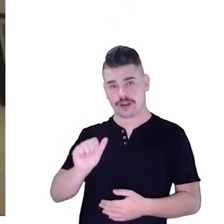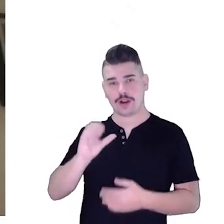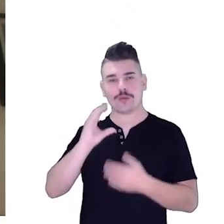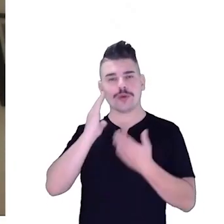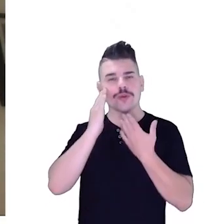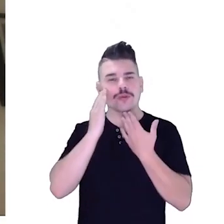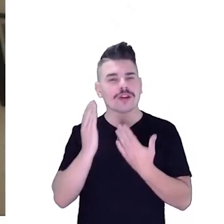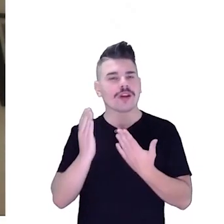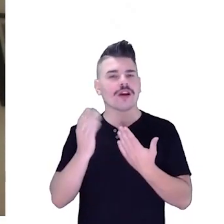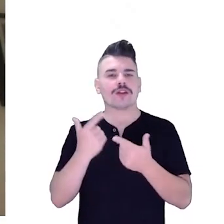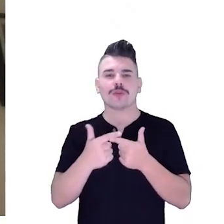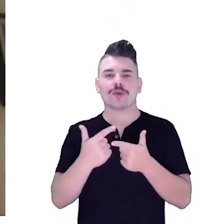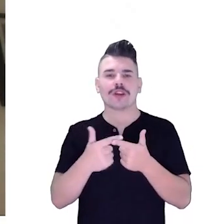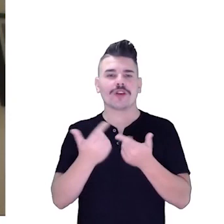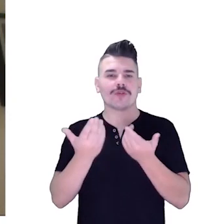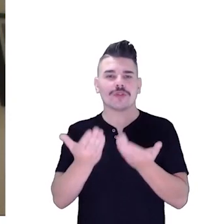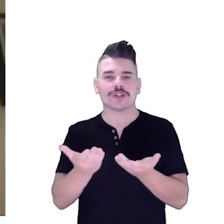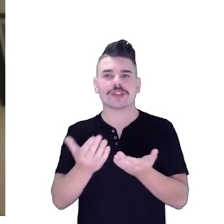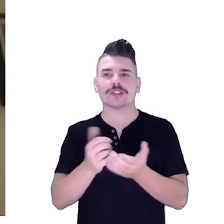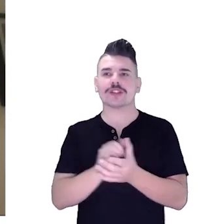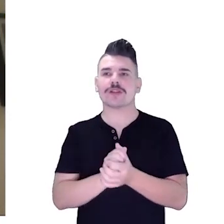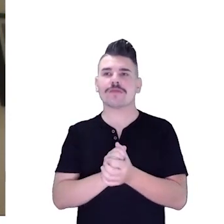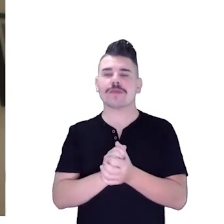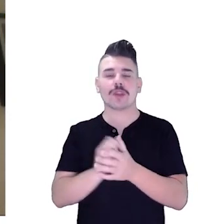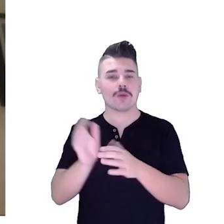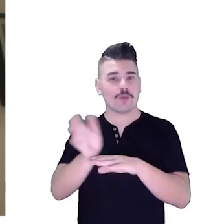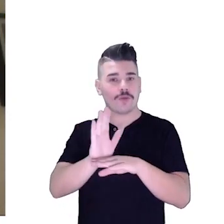Mônica, muito obrigada.